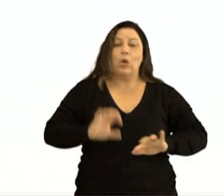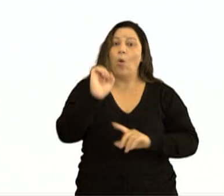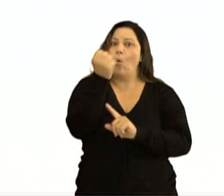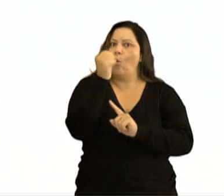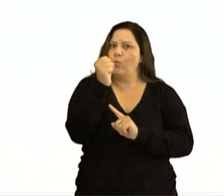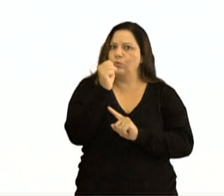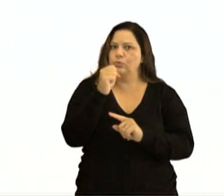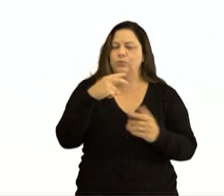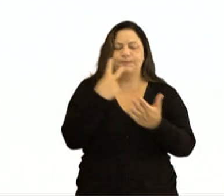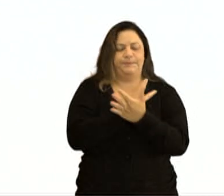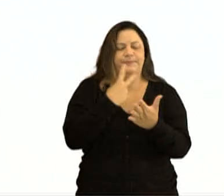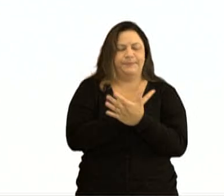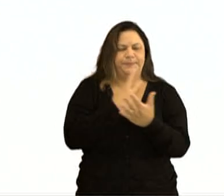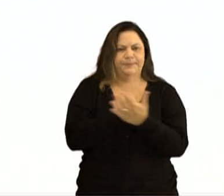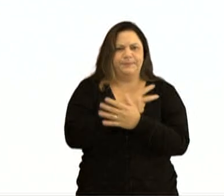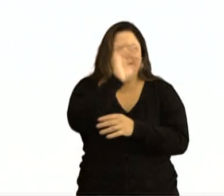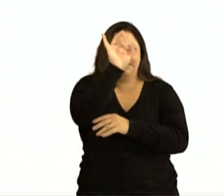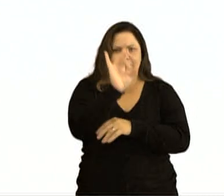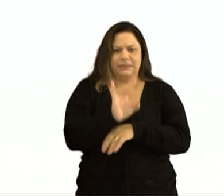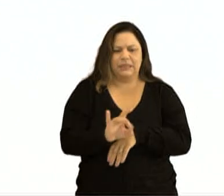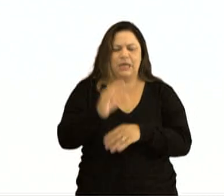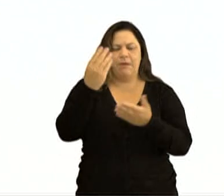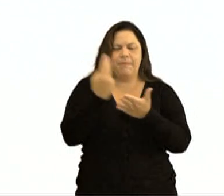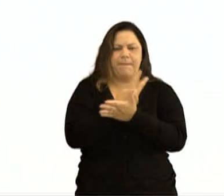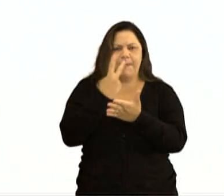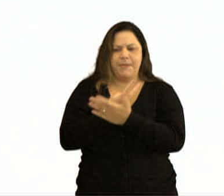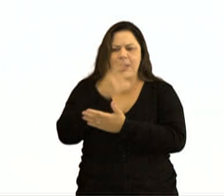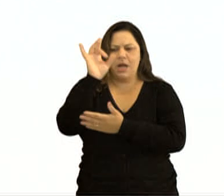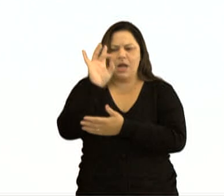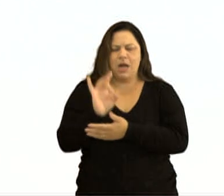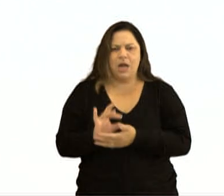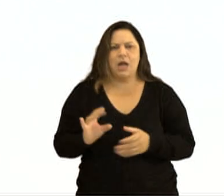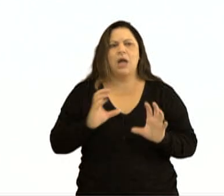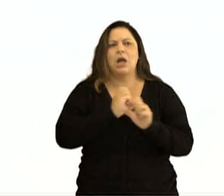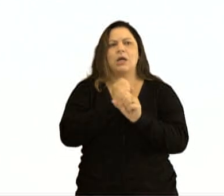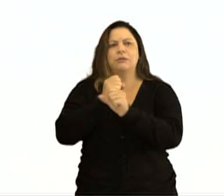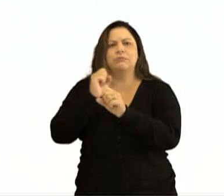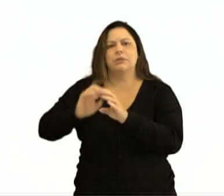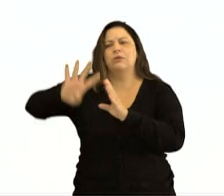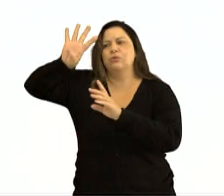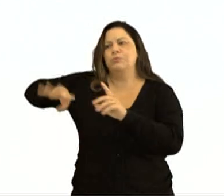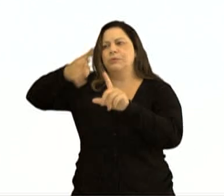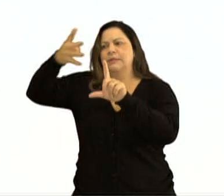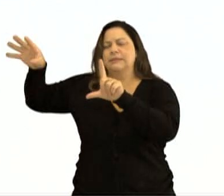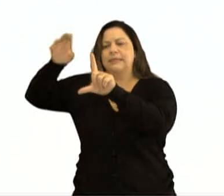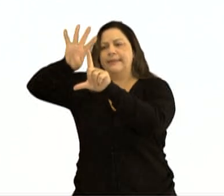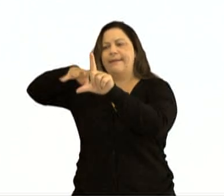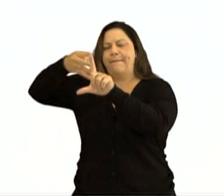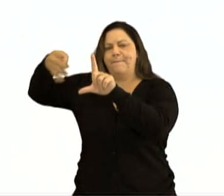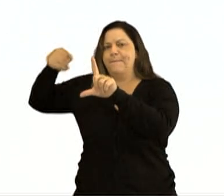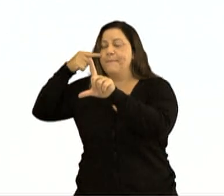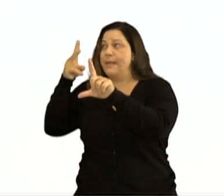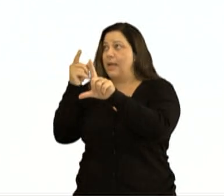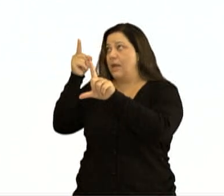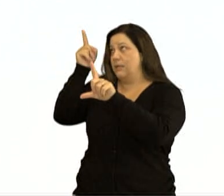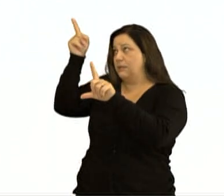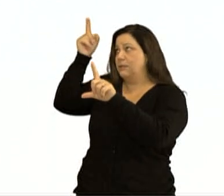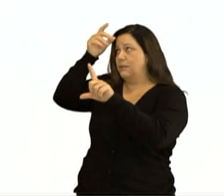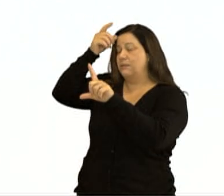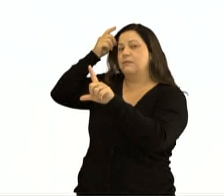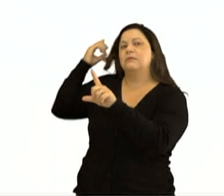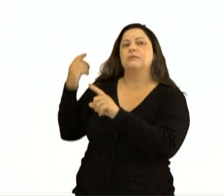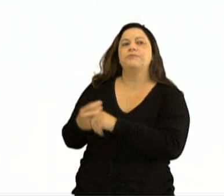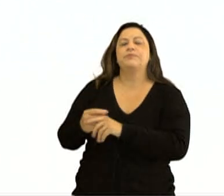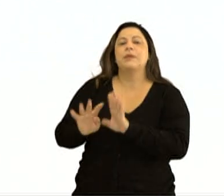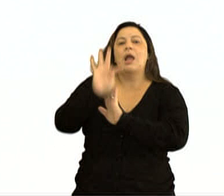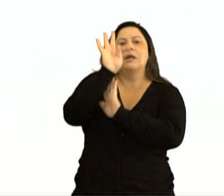dessa pessoa em cada um dos textos digitados é dado por esta tabela aqui. Tranquilo? Então lá, o texto 1 teve